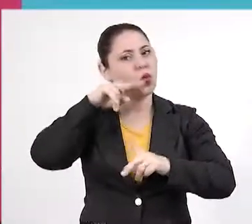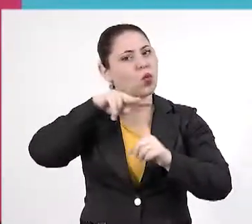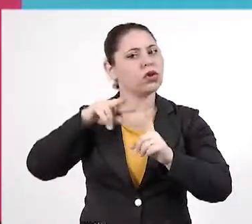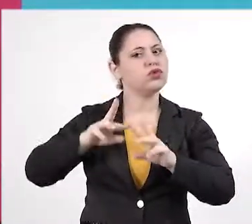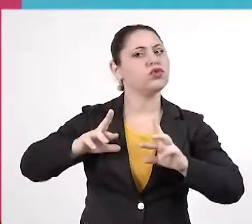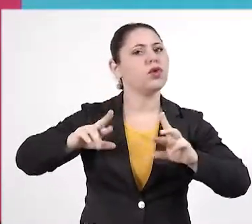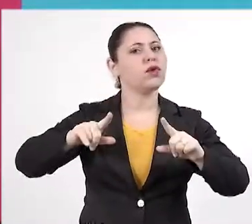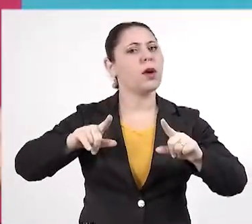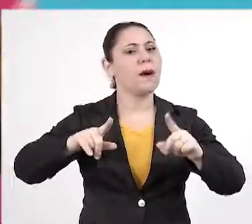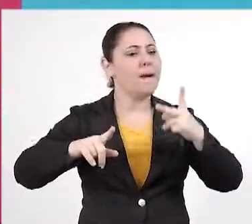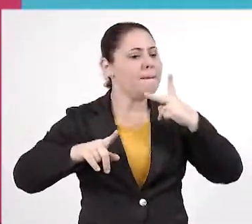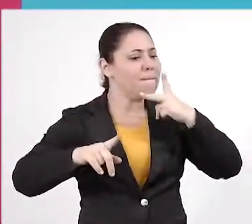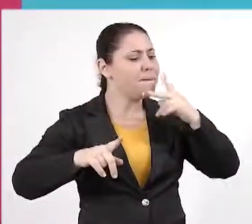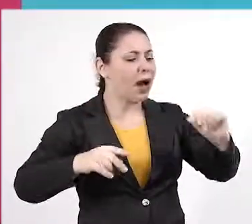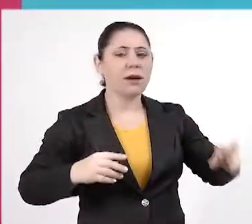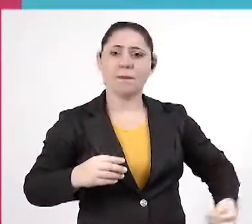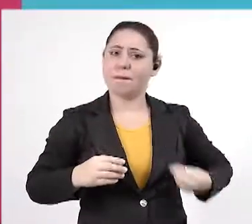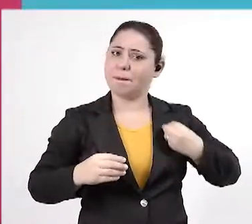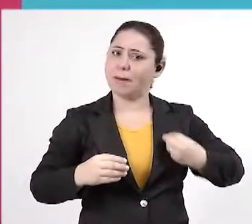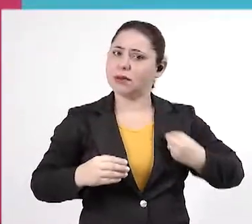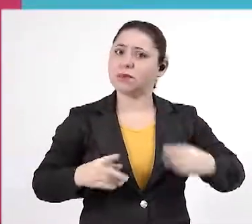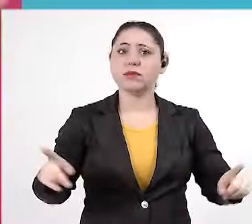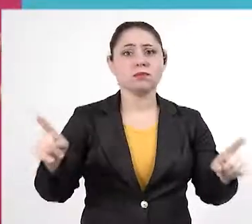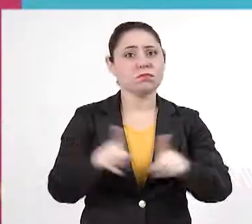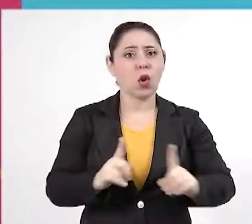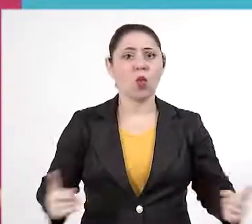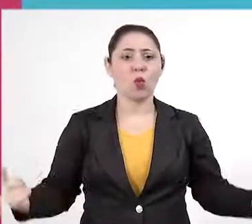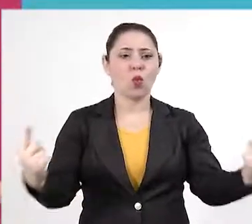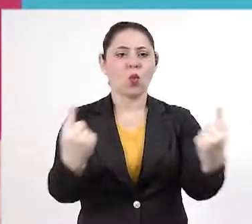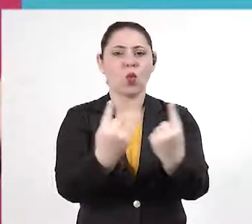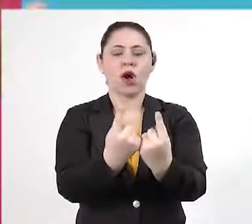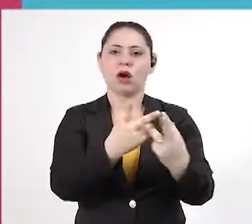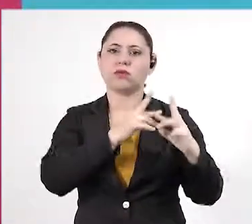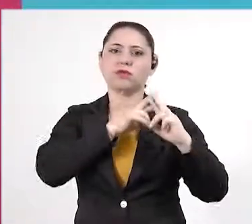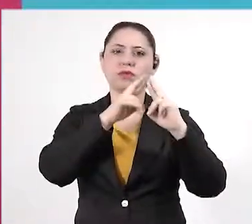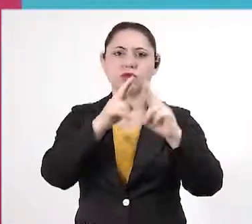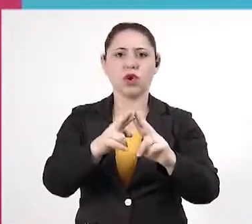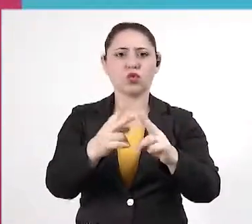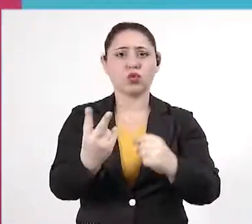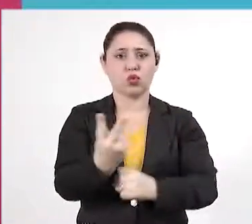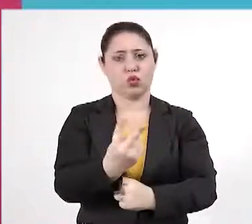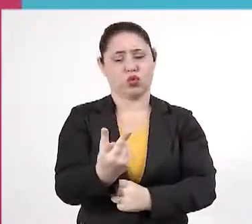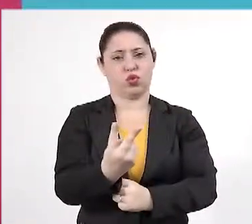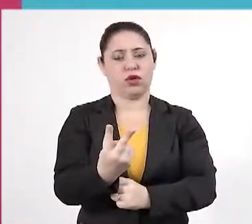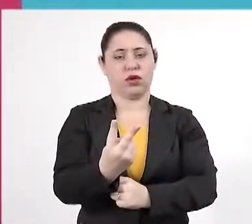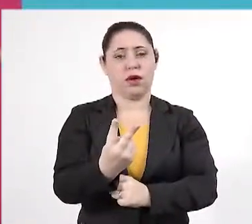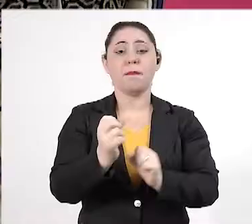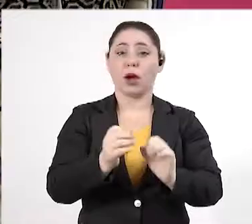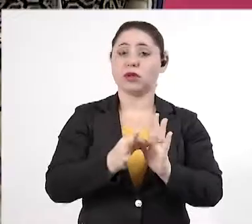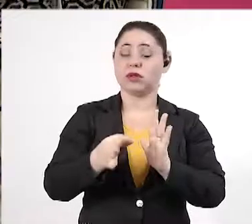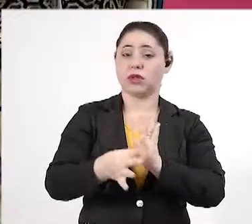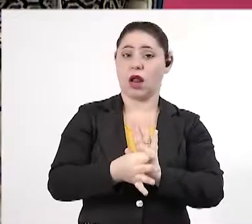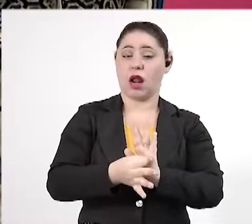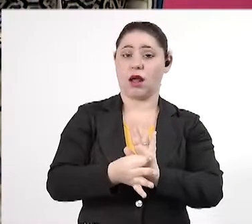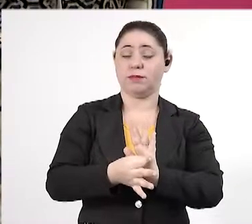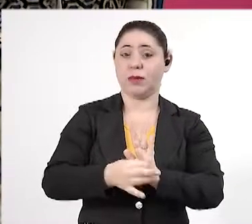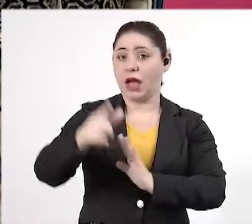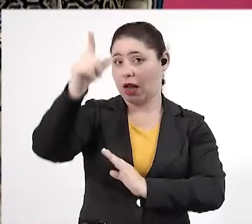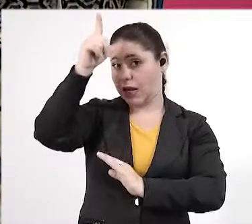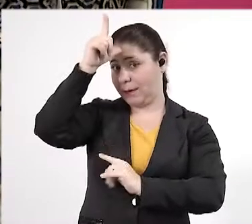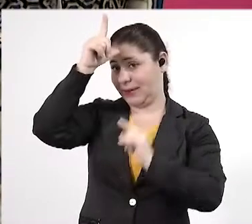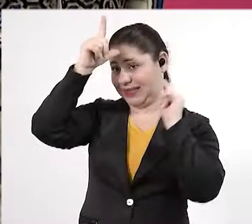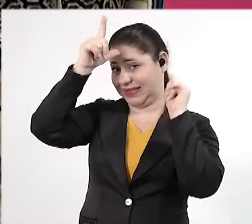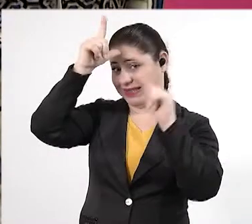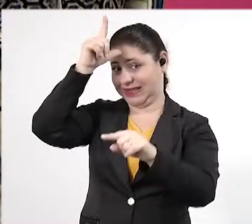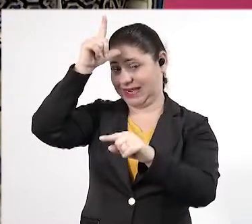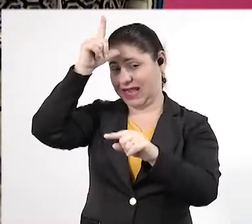mais à frente. Nós queremos que o pai participe, nós queremos trazer essa responsabilidade, né? E podemos citar, por exemplo, a Alemanha.